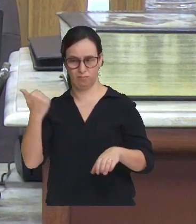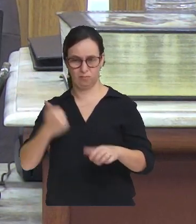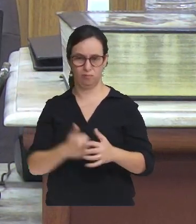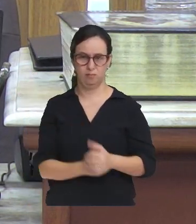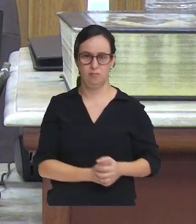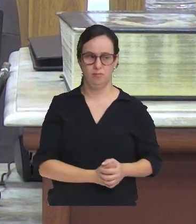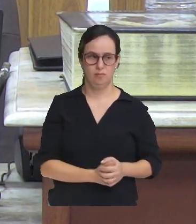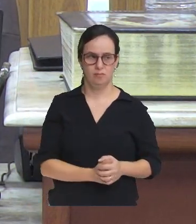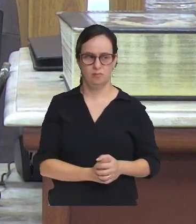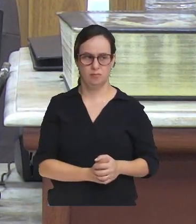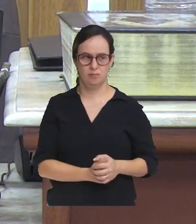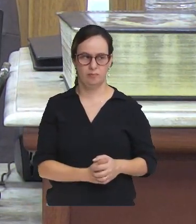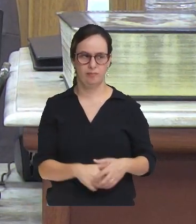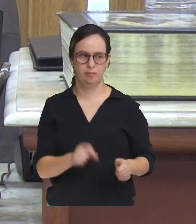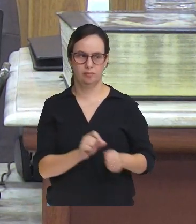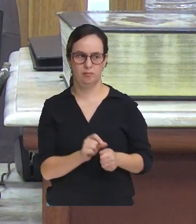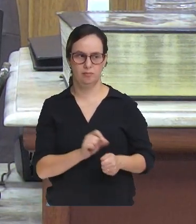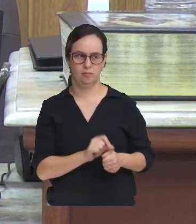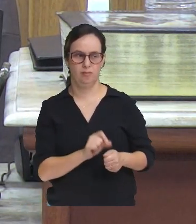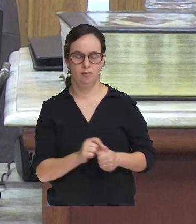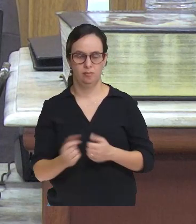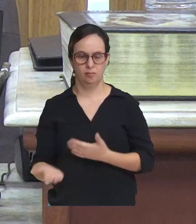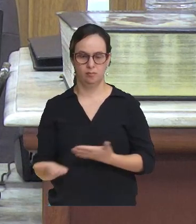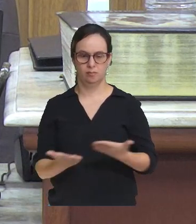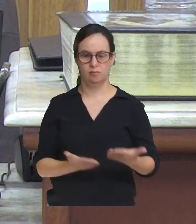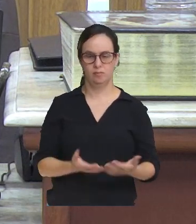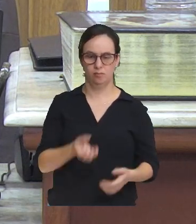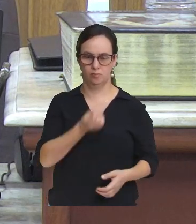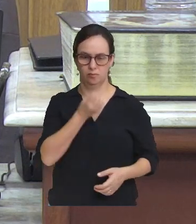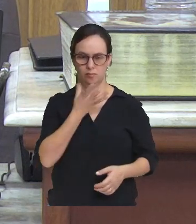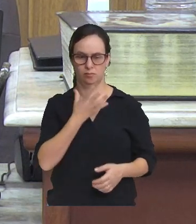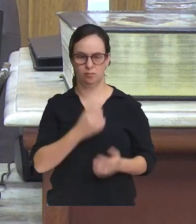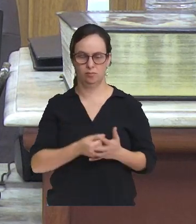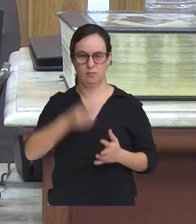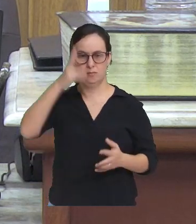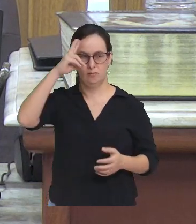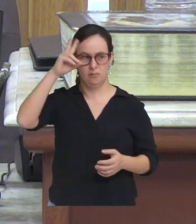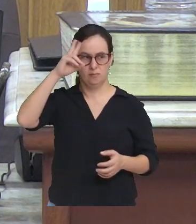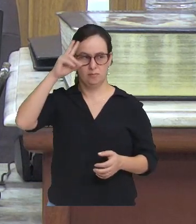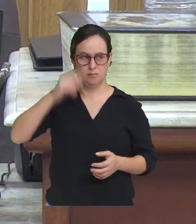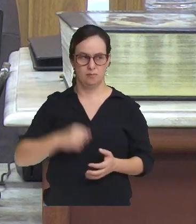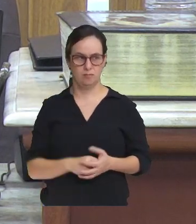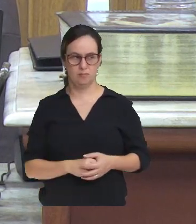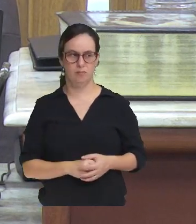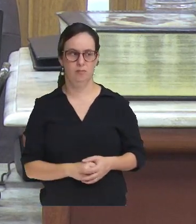Ramon, fizeram esse serviço com maestria, lembrando aquilo que o vereador Fernando